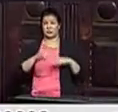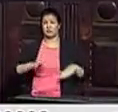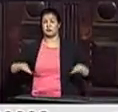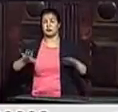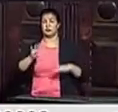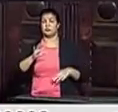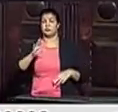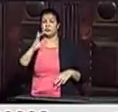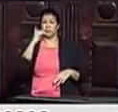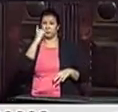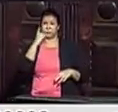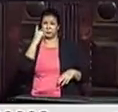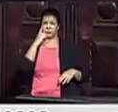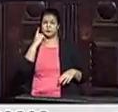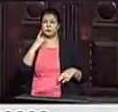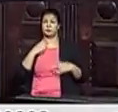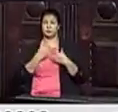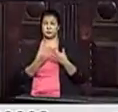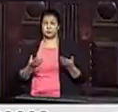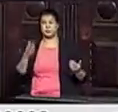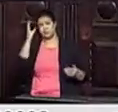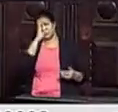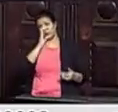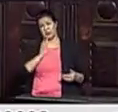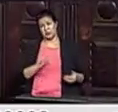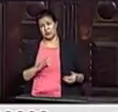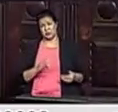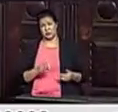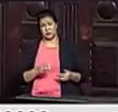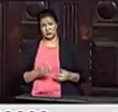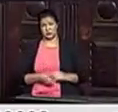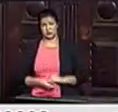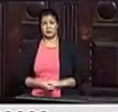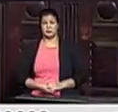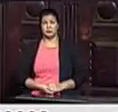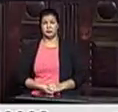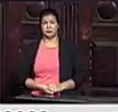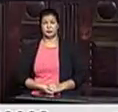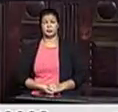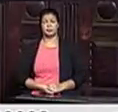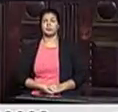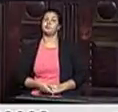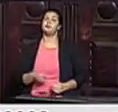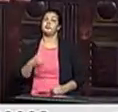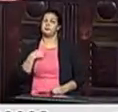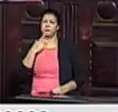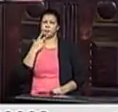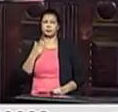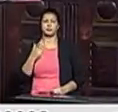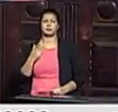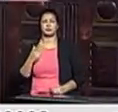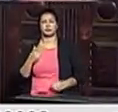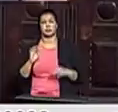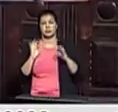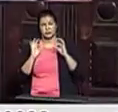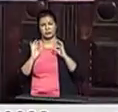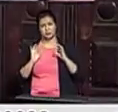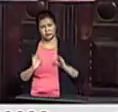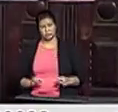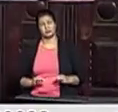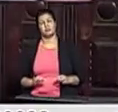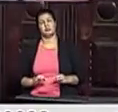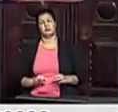parlamentares do país. E estou falando isso com absoluta